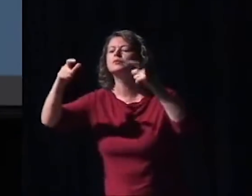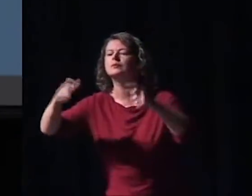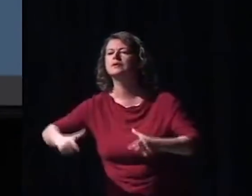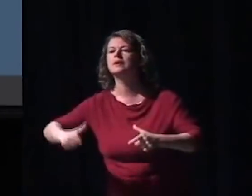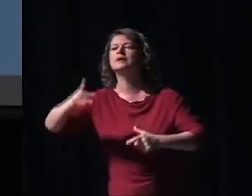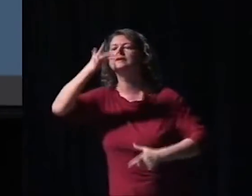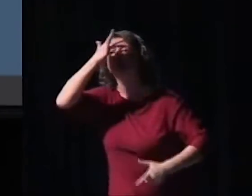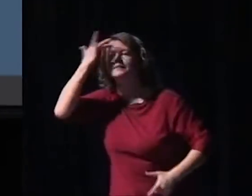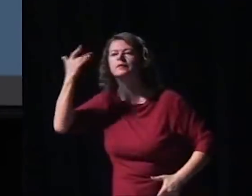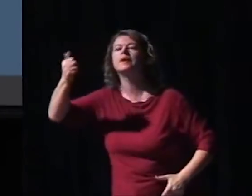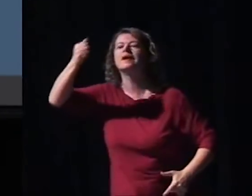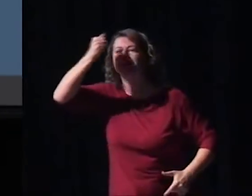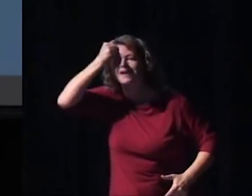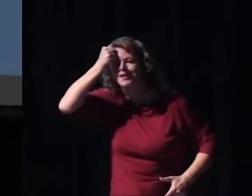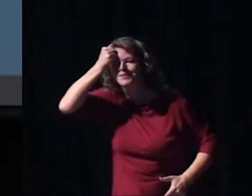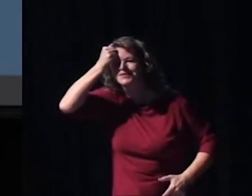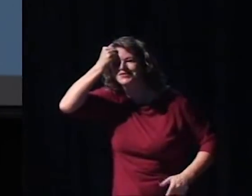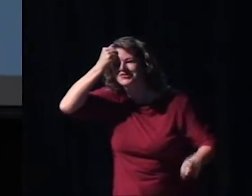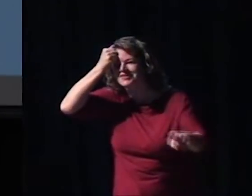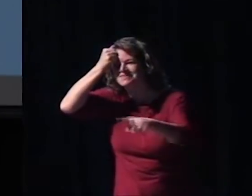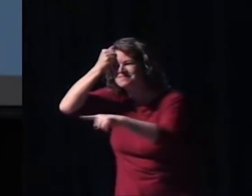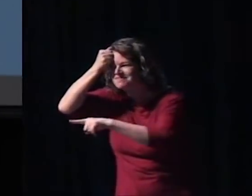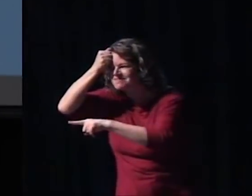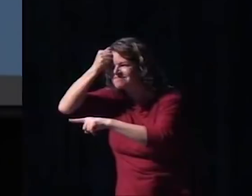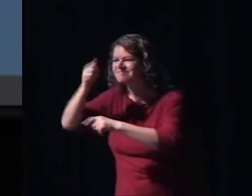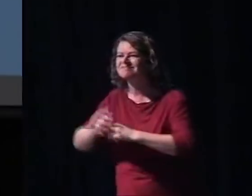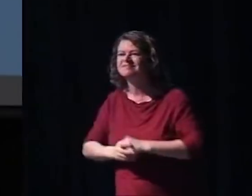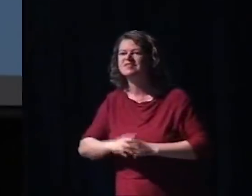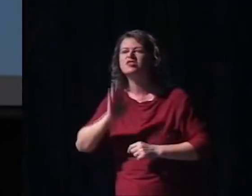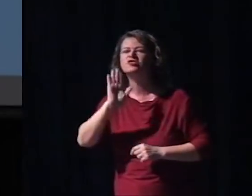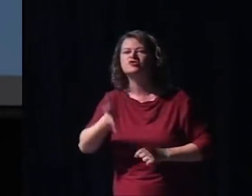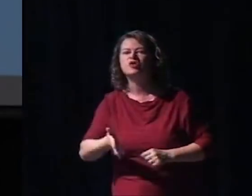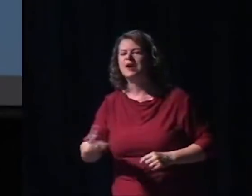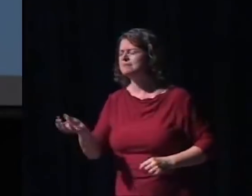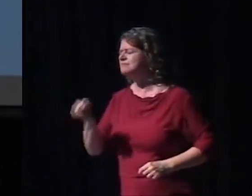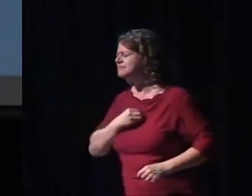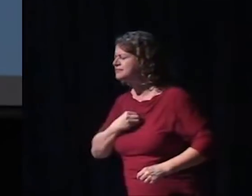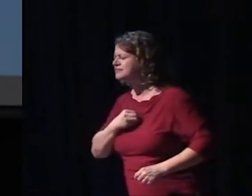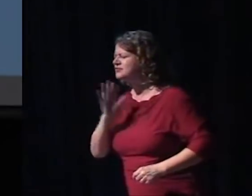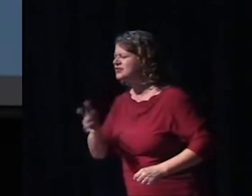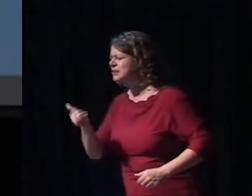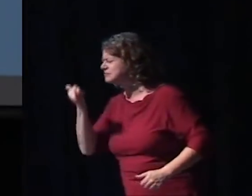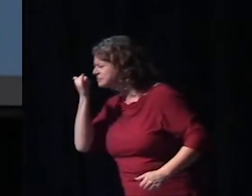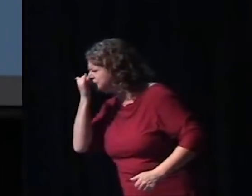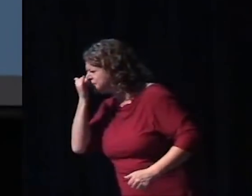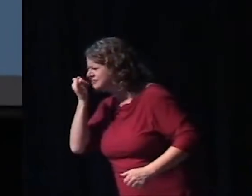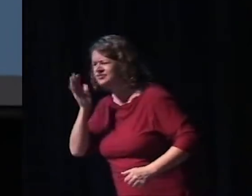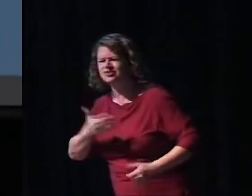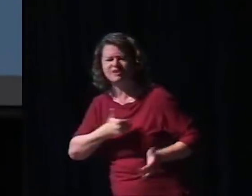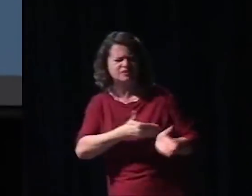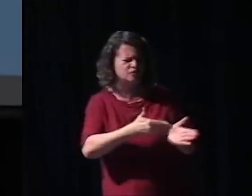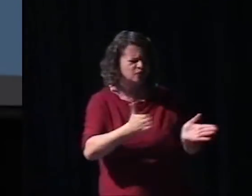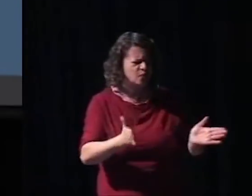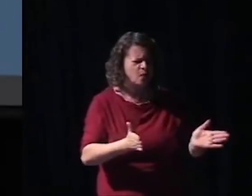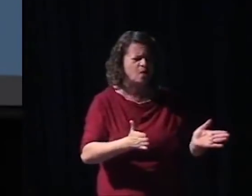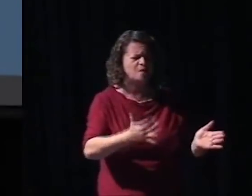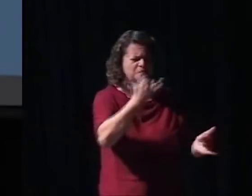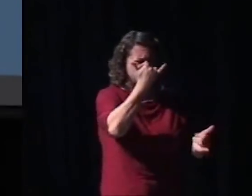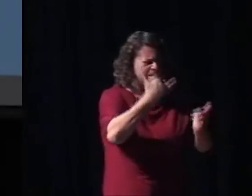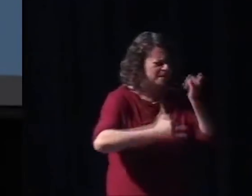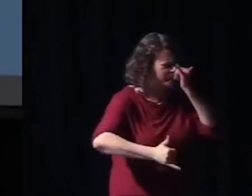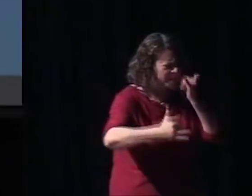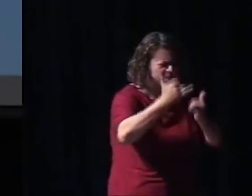buscou mel em ossada, já buscou felicidade no mundo, já buscou e quebrou a cara.